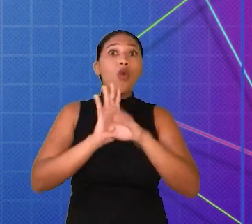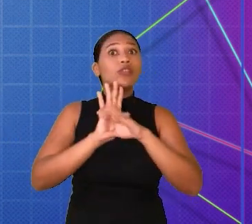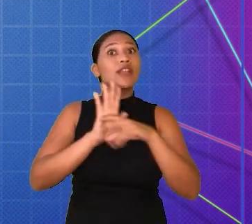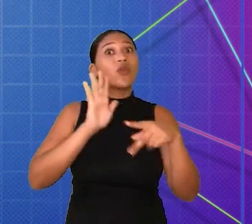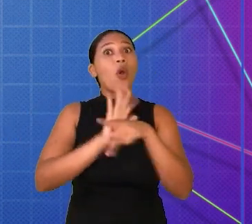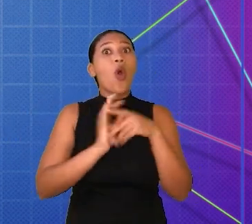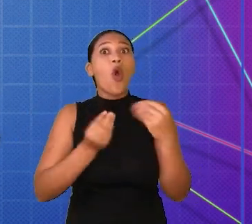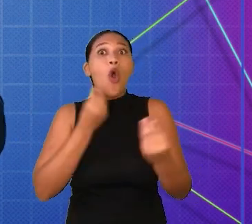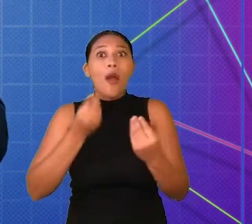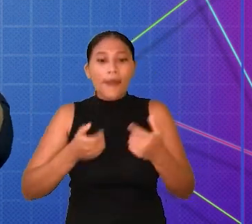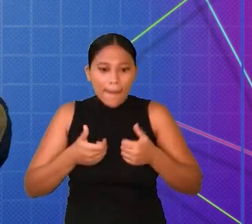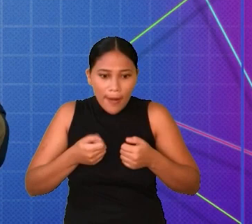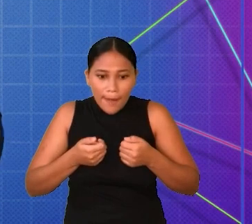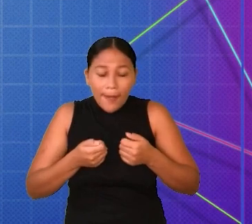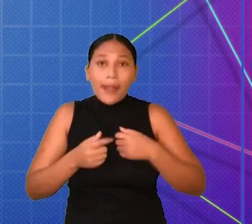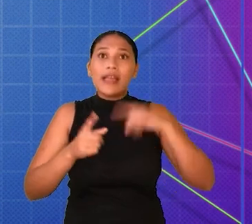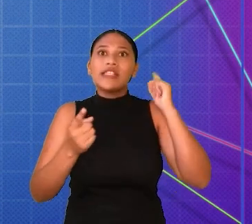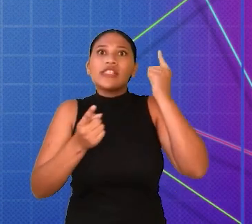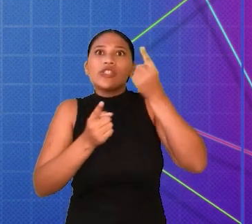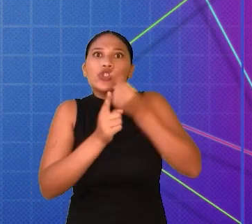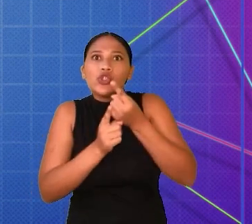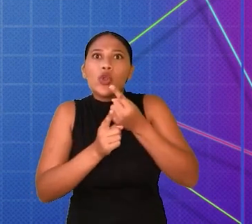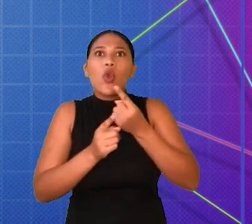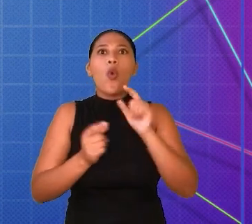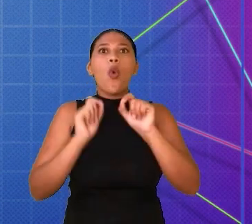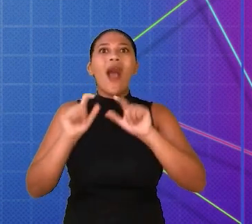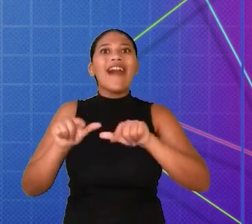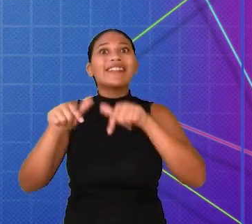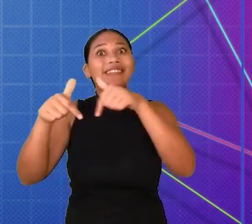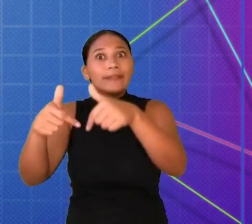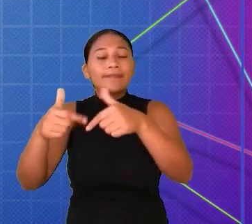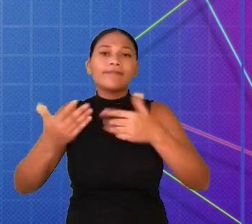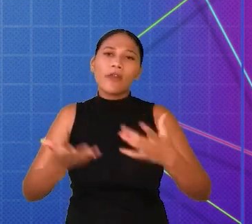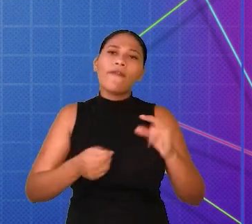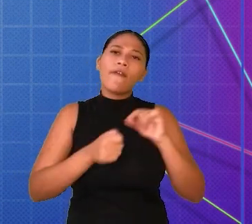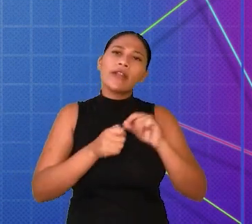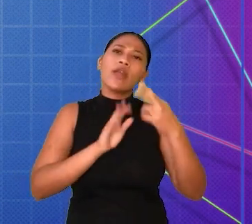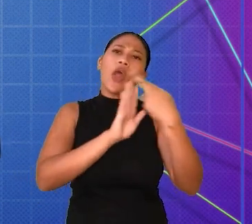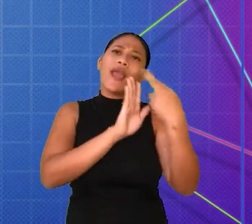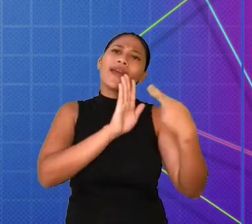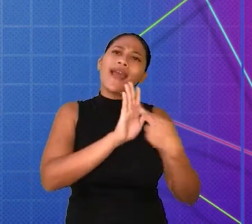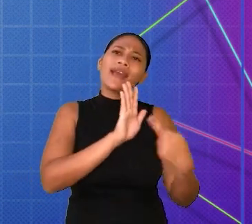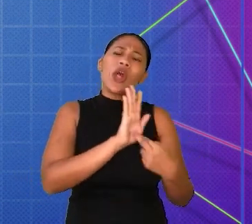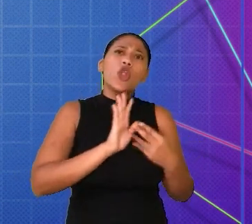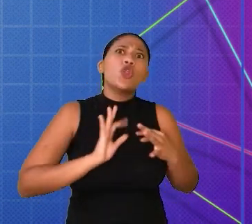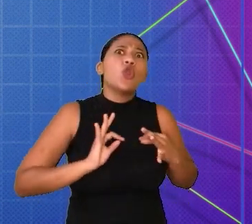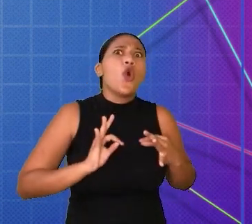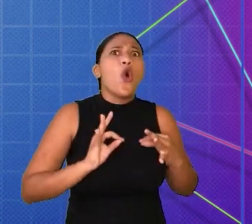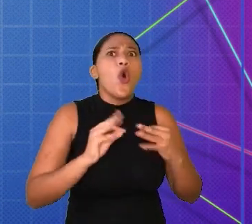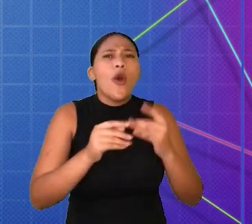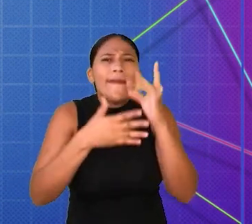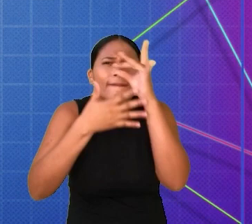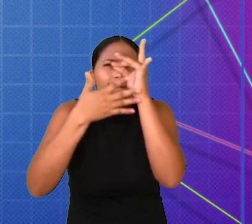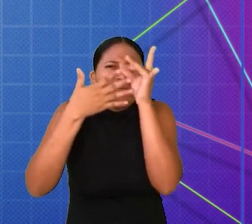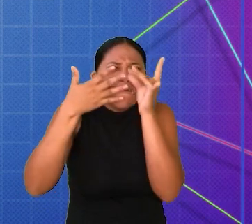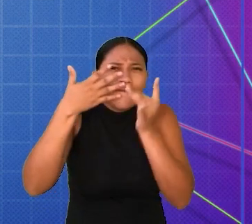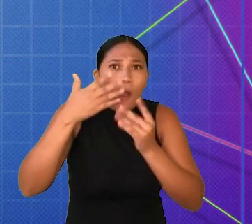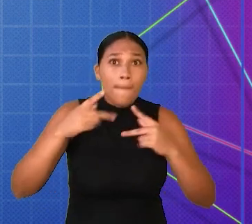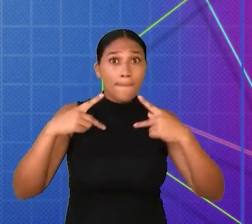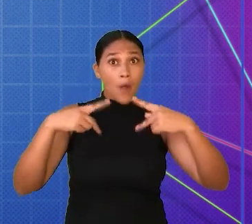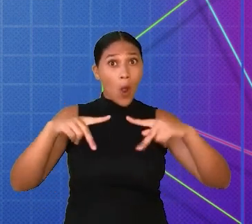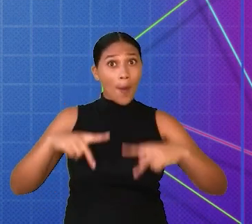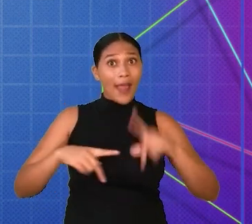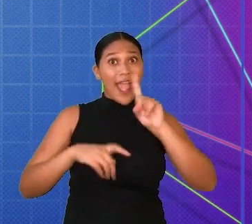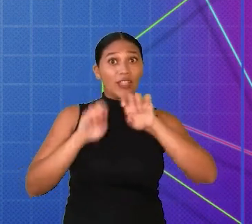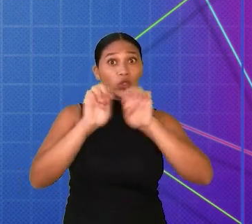um roteiro e conceito de jogo de guerra, um programador poderia trabalhar sua parte. Ele vai fazer isso para todas as regras necessárias no